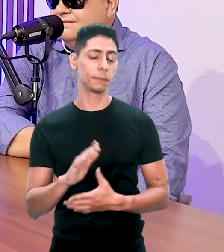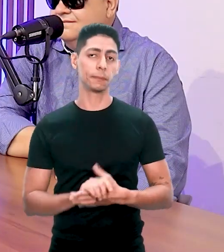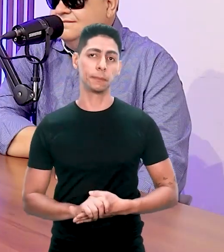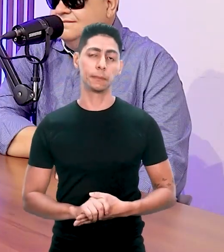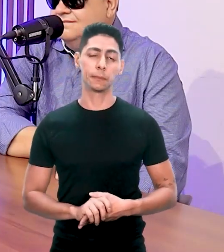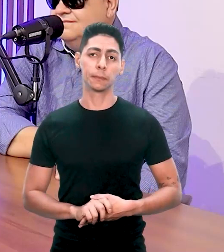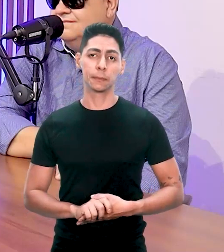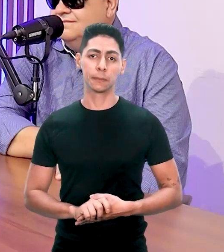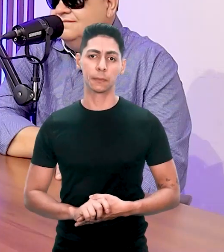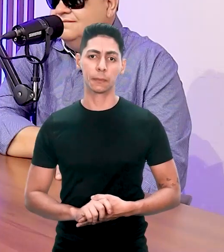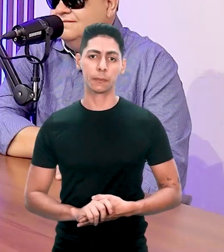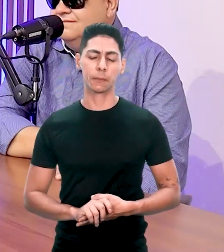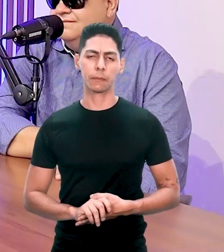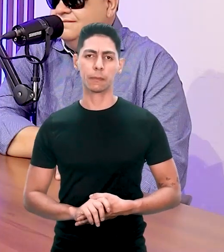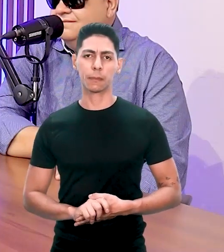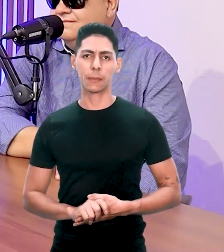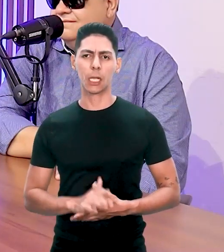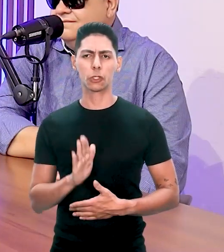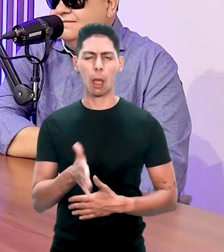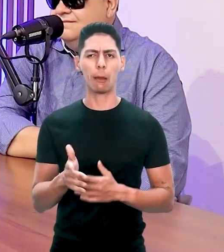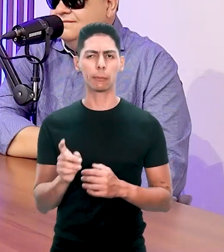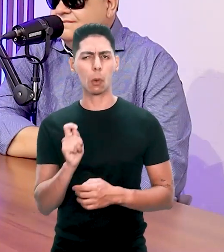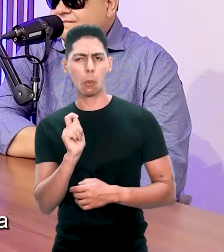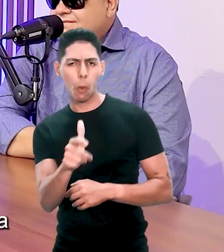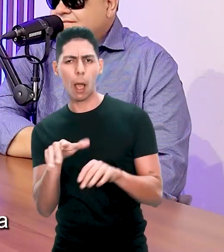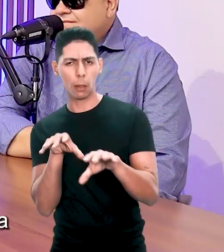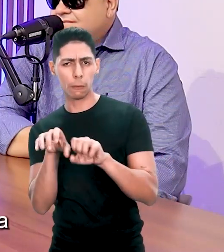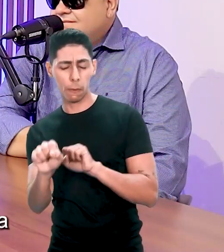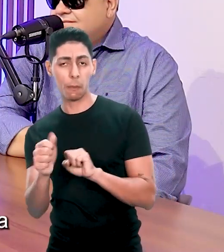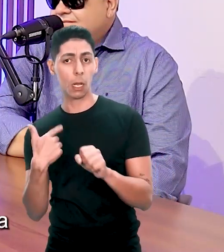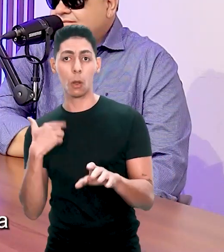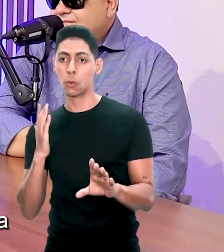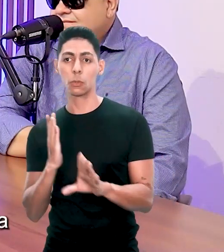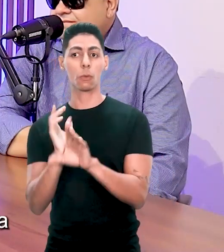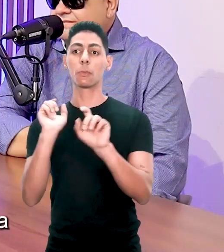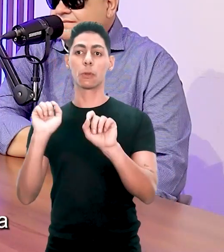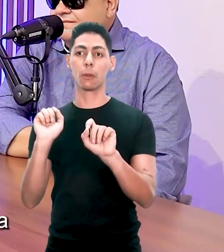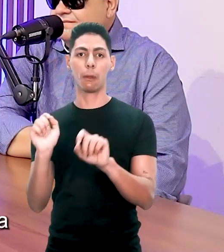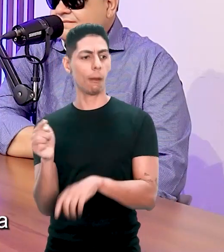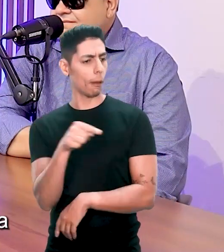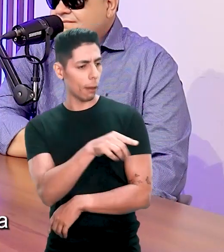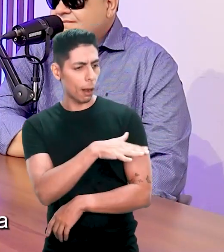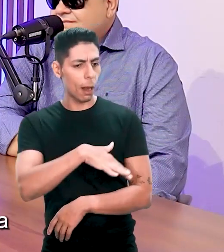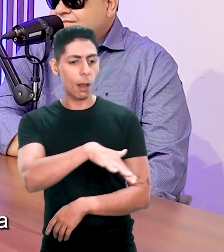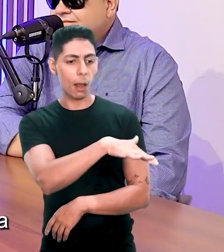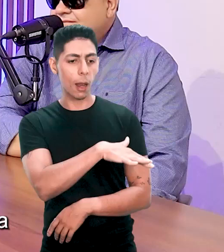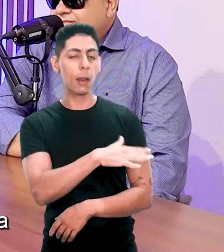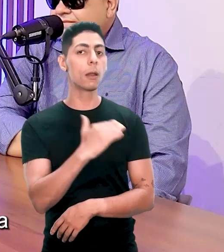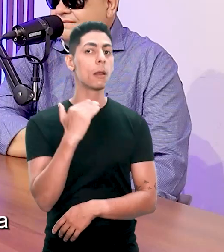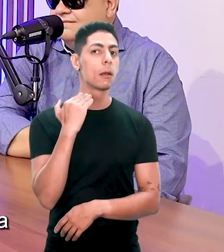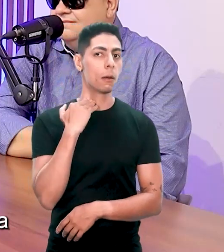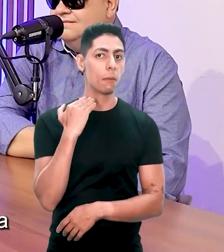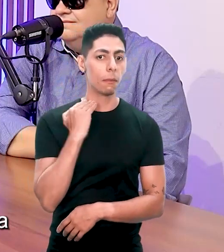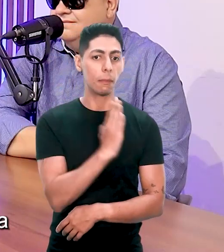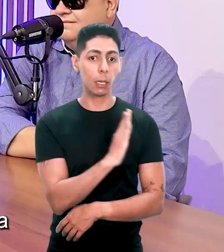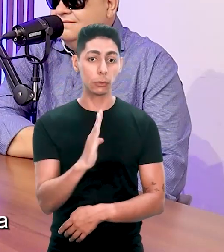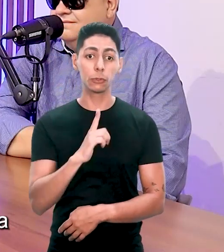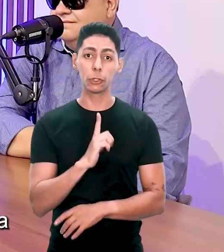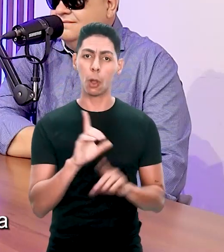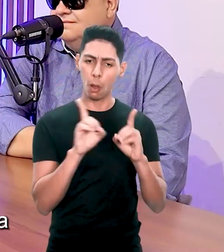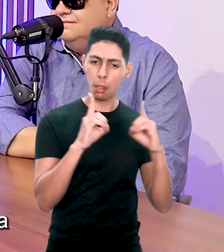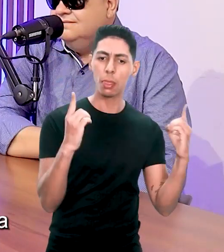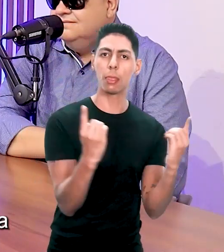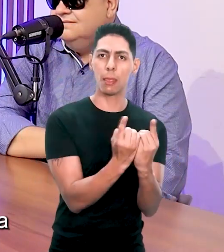e já bem próximo de me formar, eu descobri que o banco tinha um departamento de